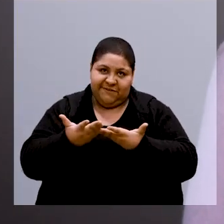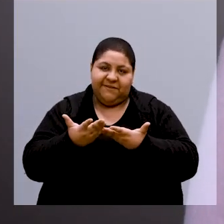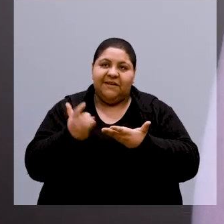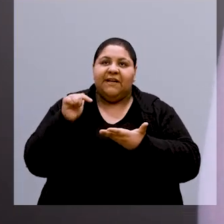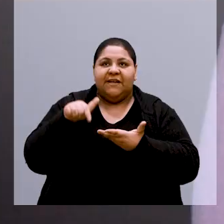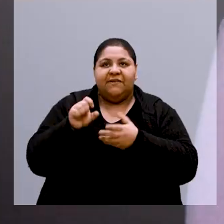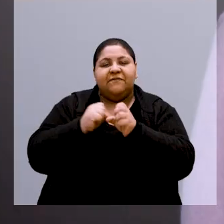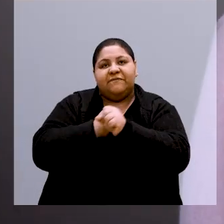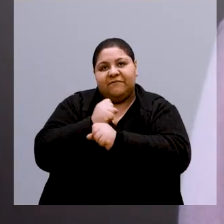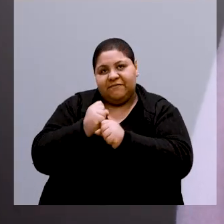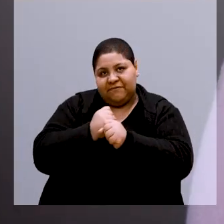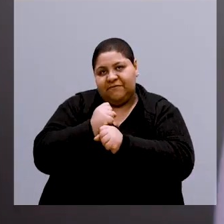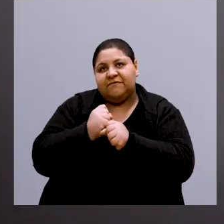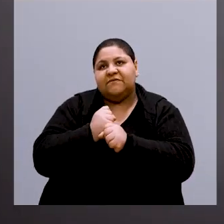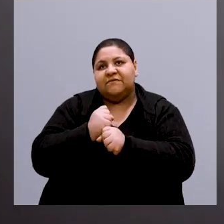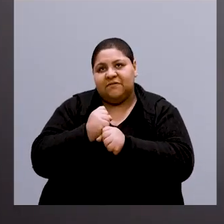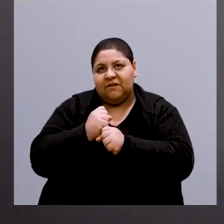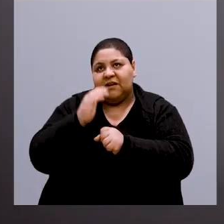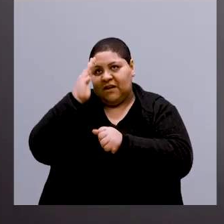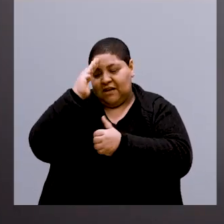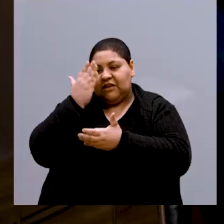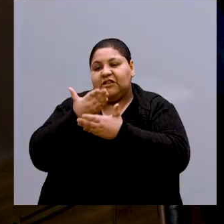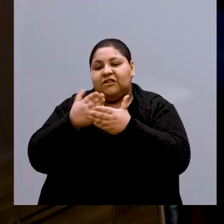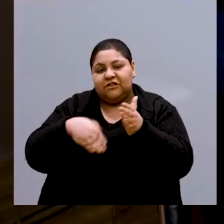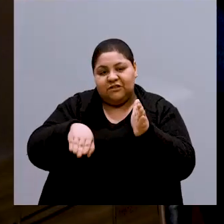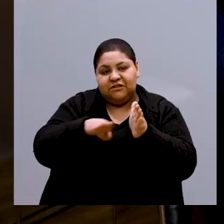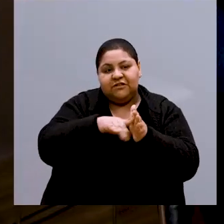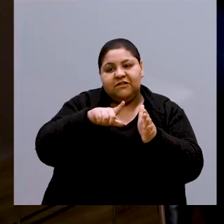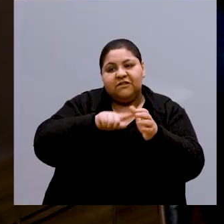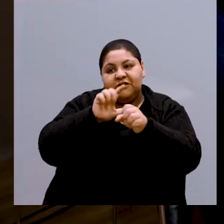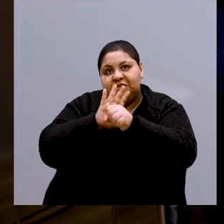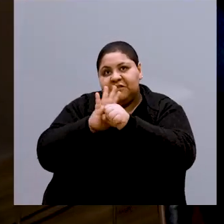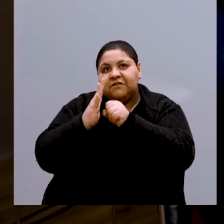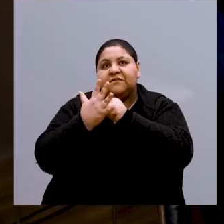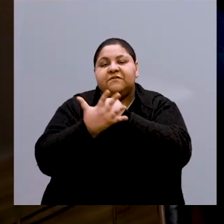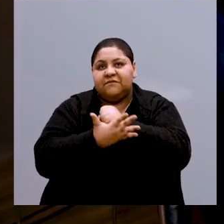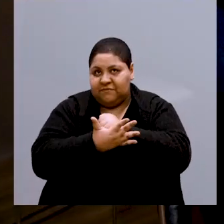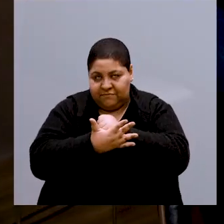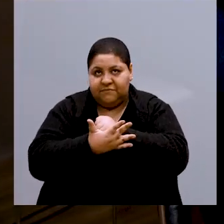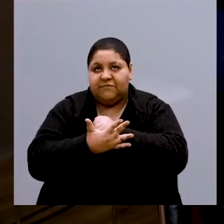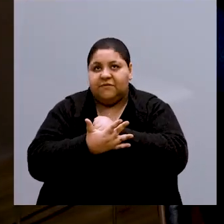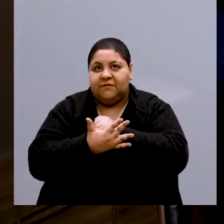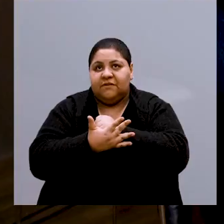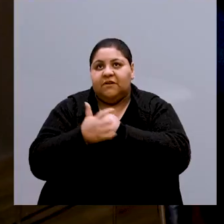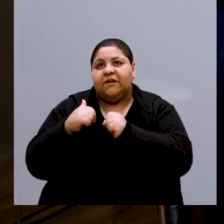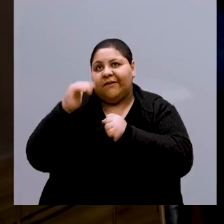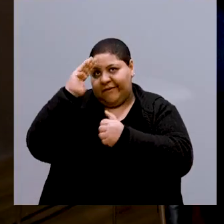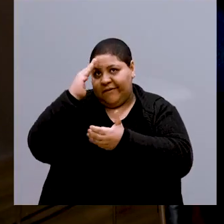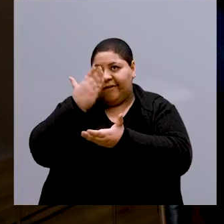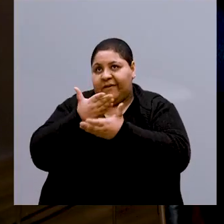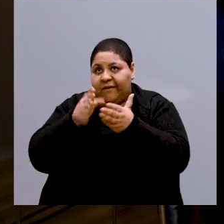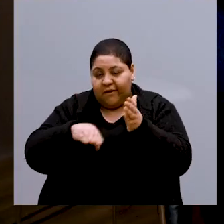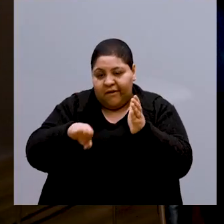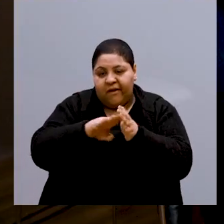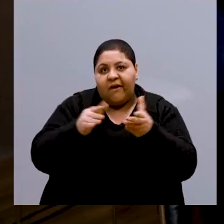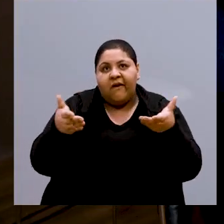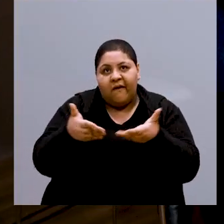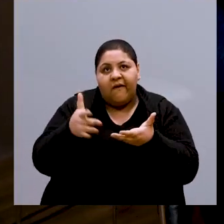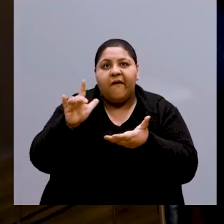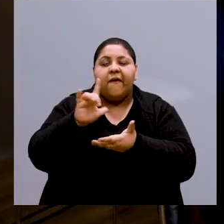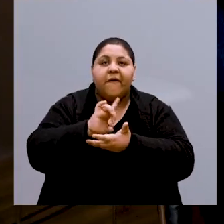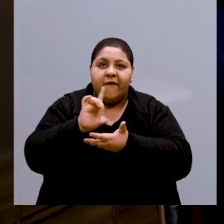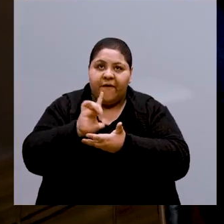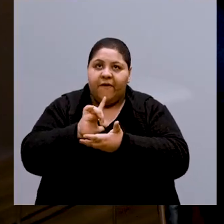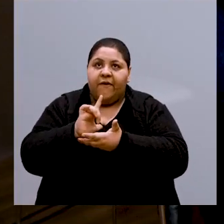né? Então, esse ano, né? Então, provavelmente eles virão, porque tivemos a pandemia, ficaram um tempo sem vir. Então, provavelmente eles virão agora e a